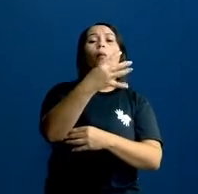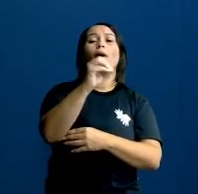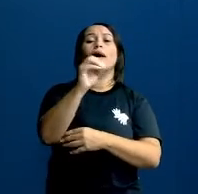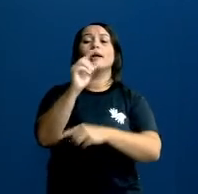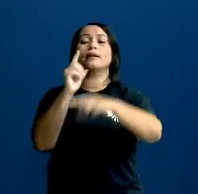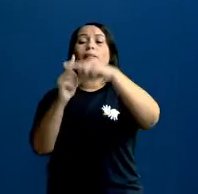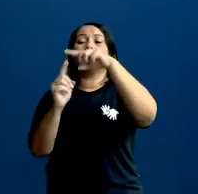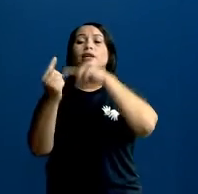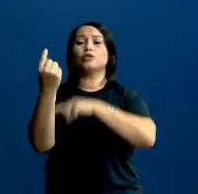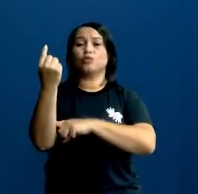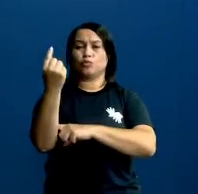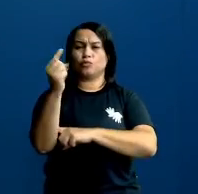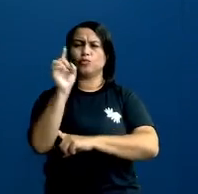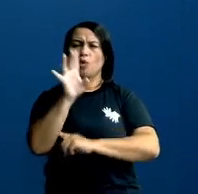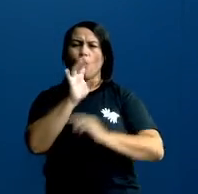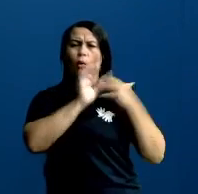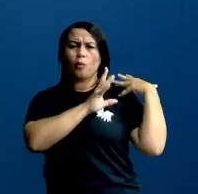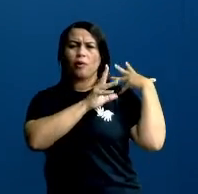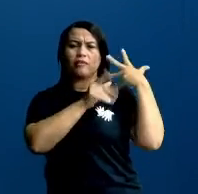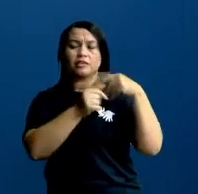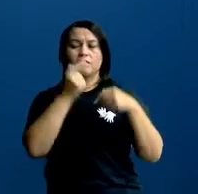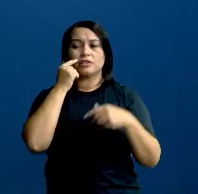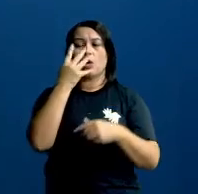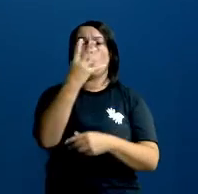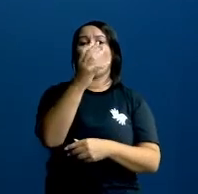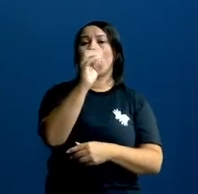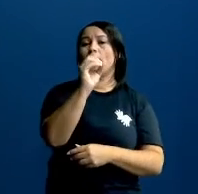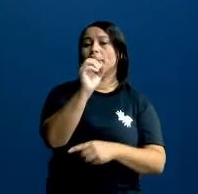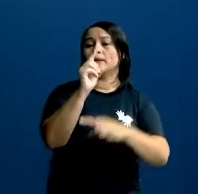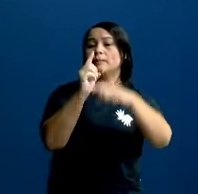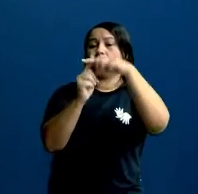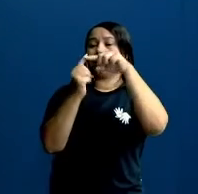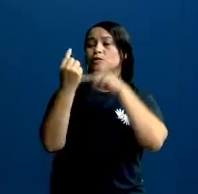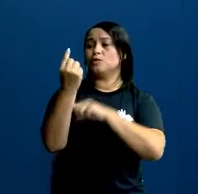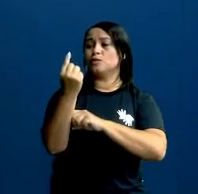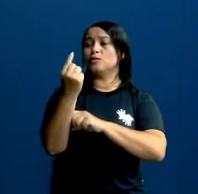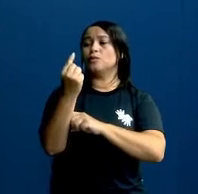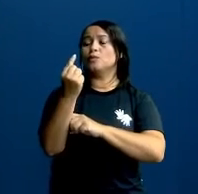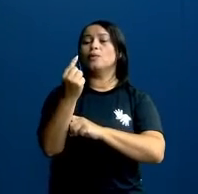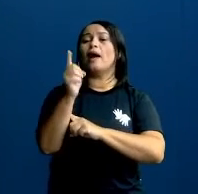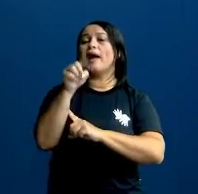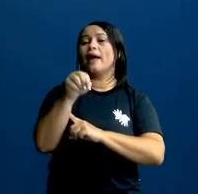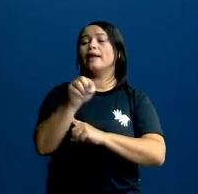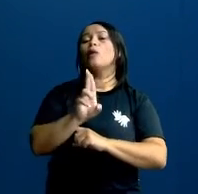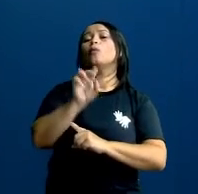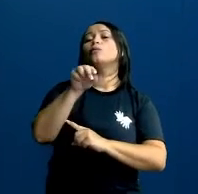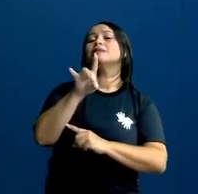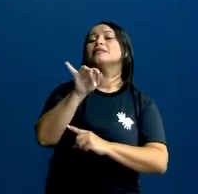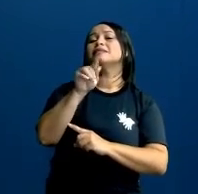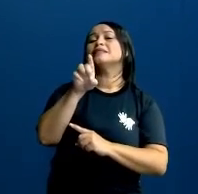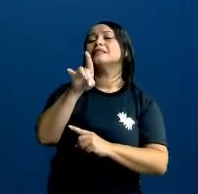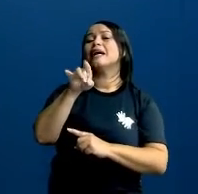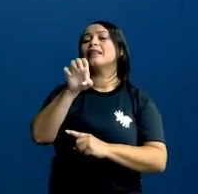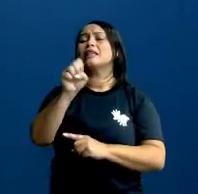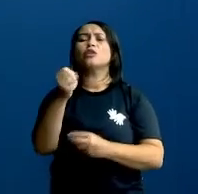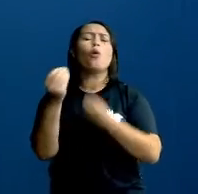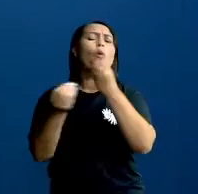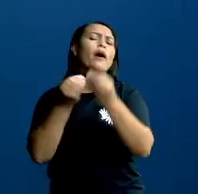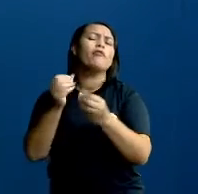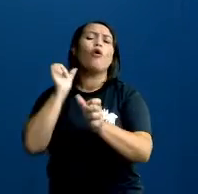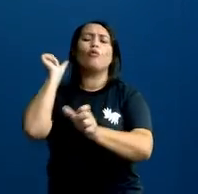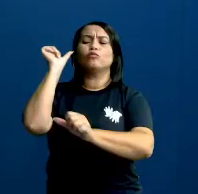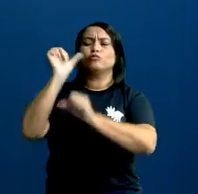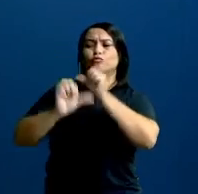tratou? Só como forma de revisão? Então, 40 mais 1 é decomposto em unidades. E o que é que eu vou fazer?